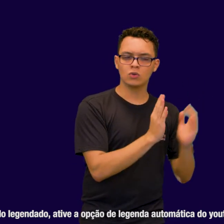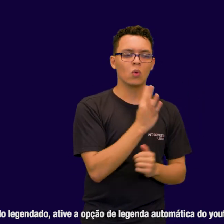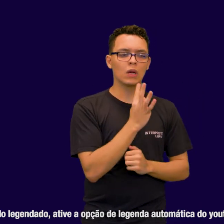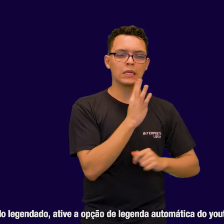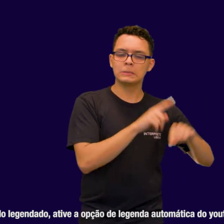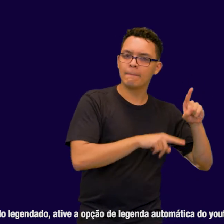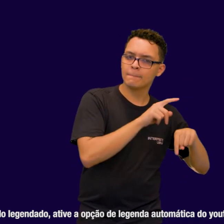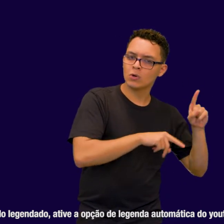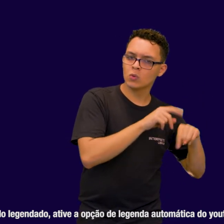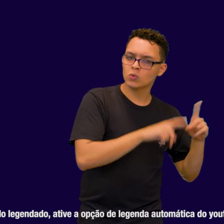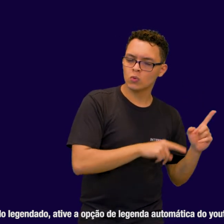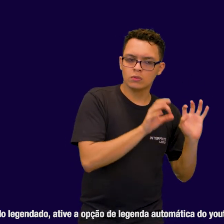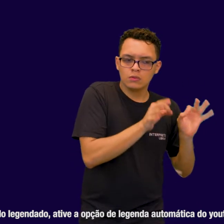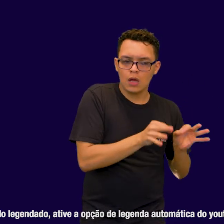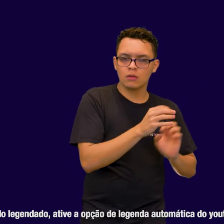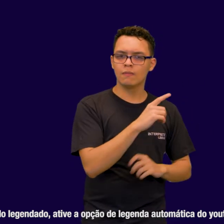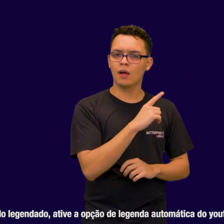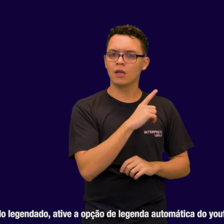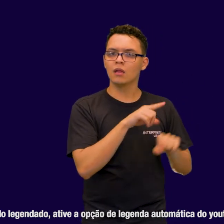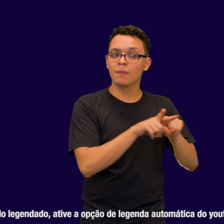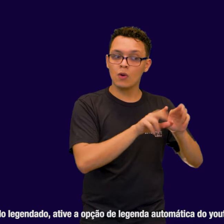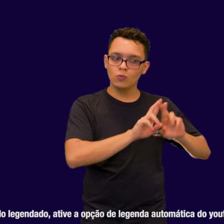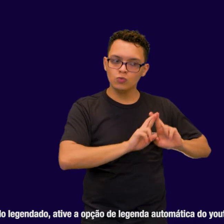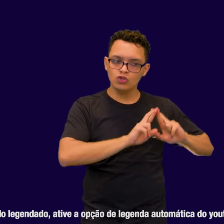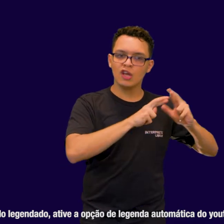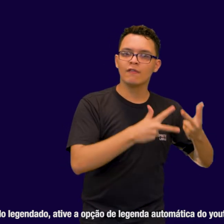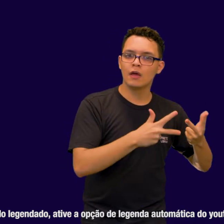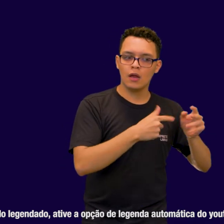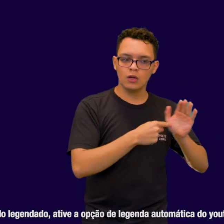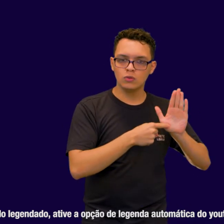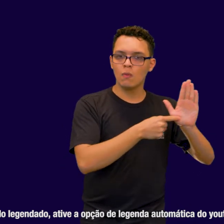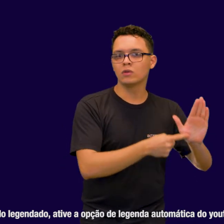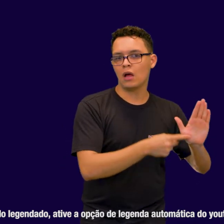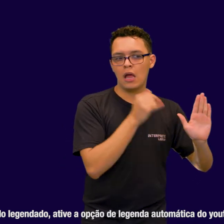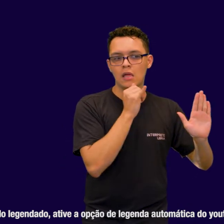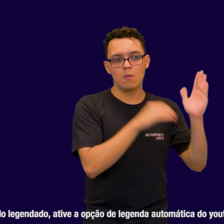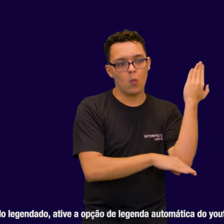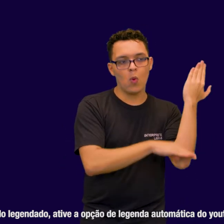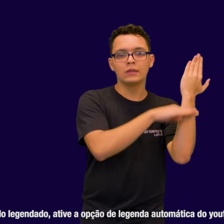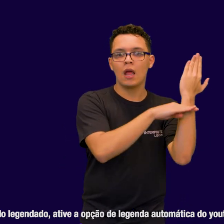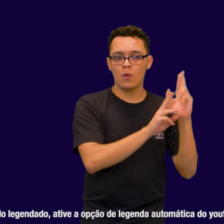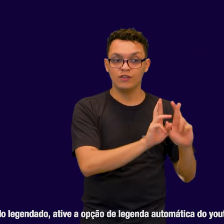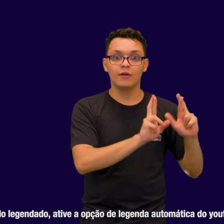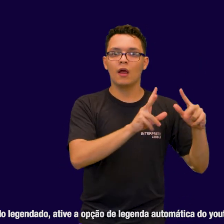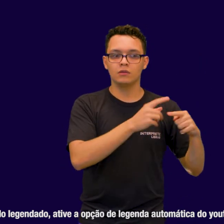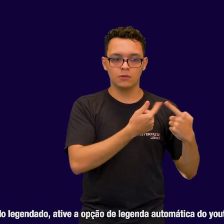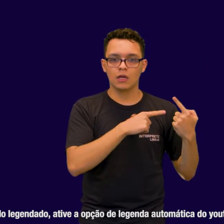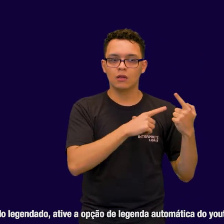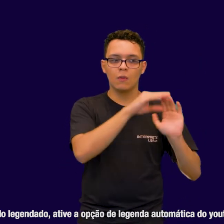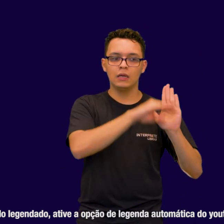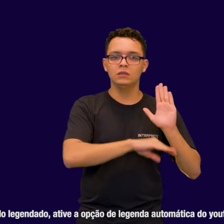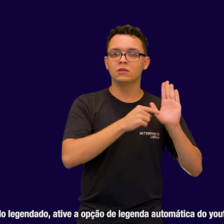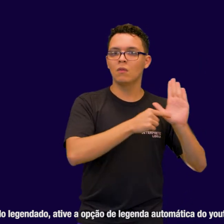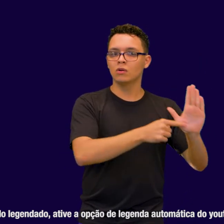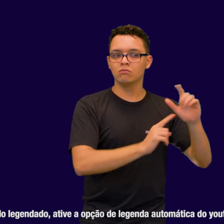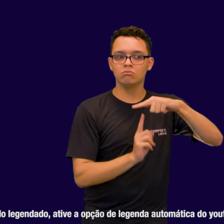o produto, até a título mesmo ali de um diferencial de algum estabelecimento, de algum lugar que recebe as pessoas, né?